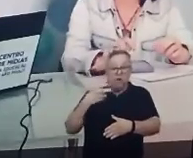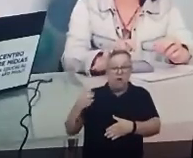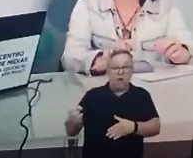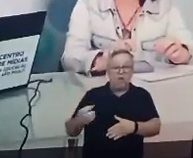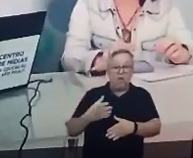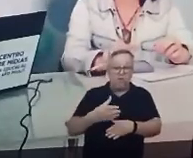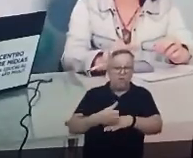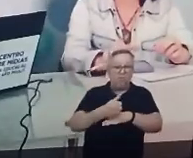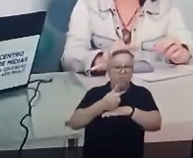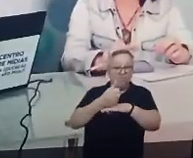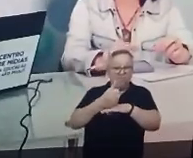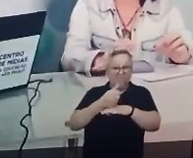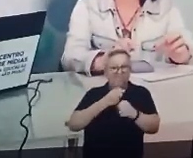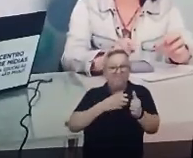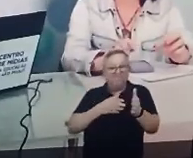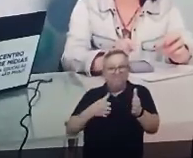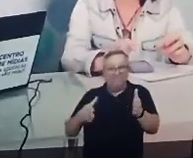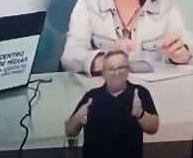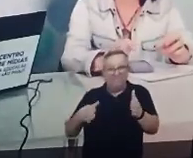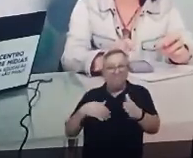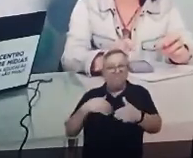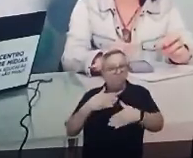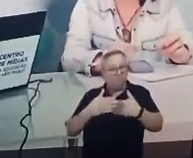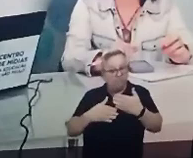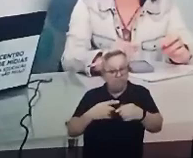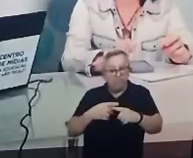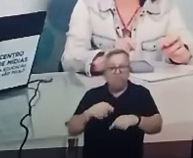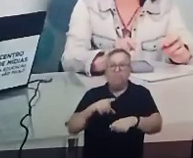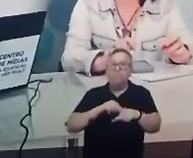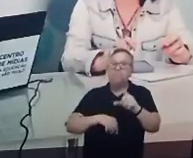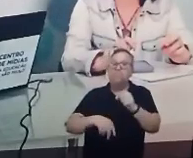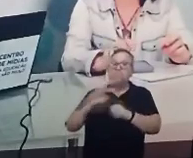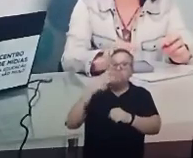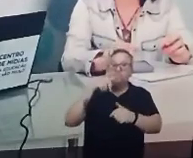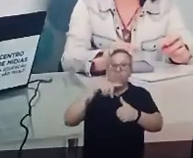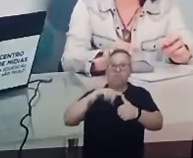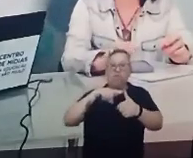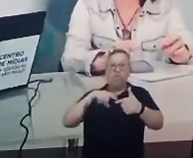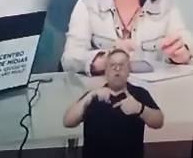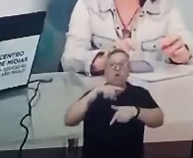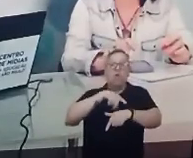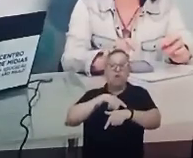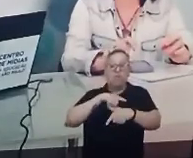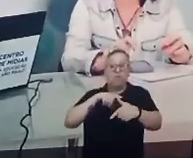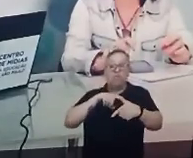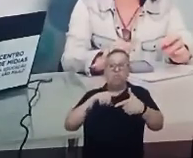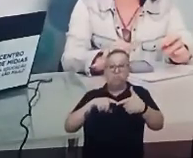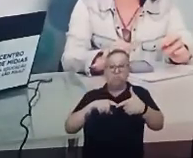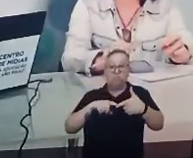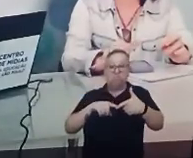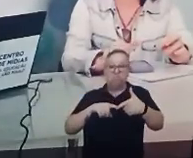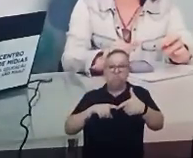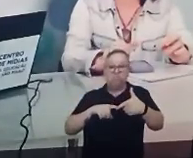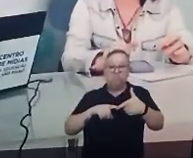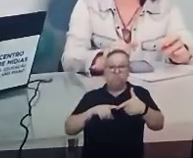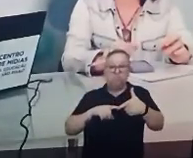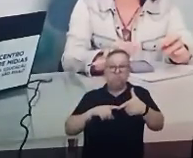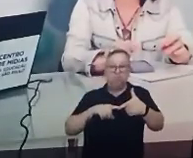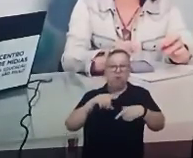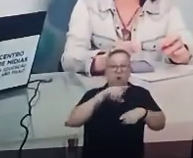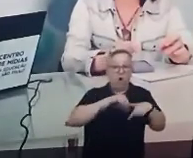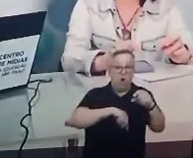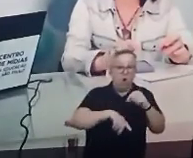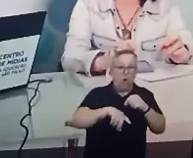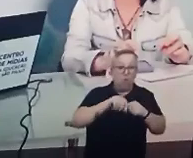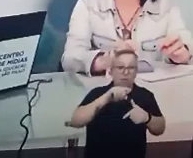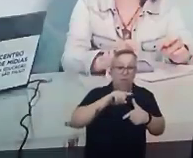carreira? Eles vão poder optar por 2 jornadas, tá bom? Então, o efetivo da nova carreira opta ou